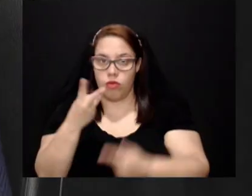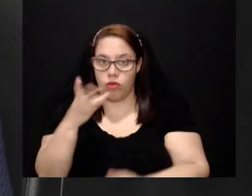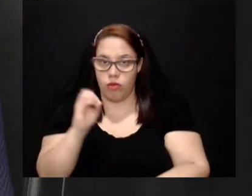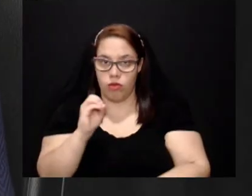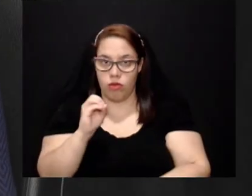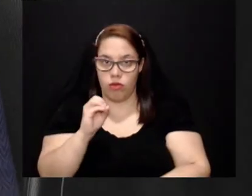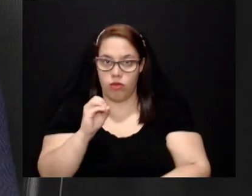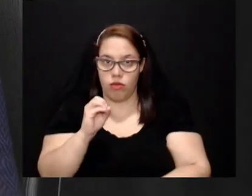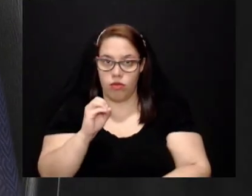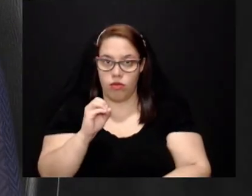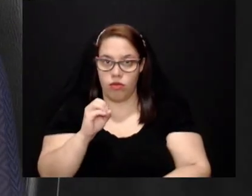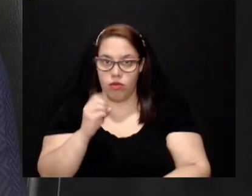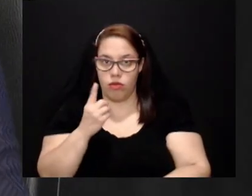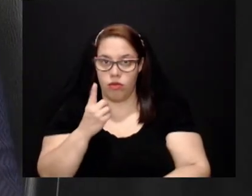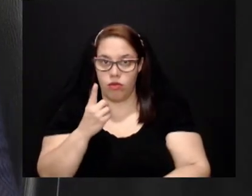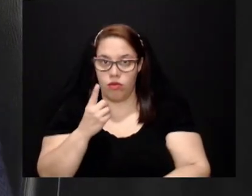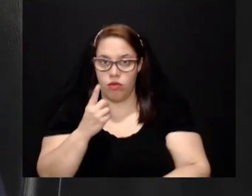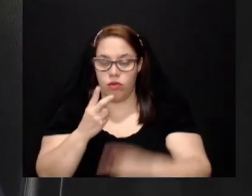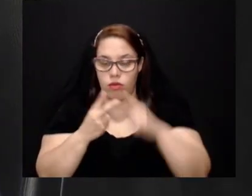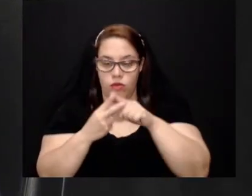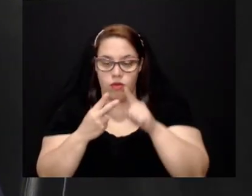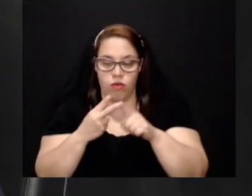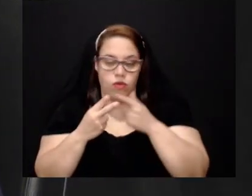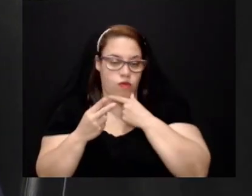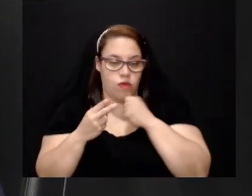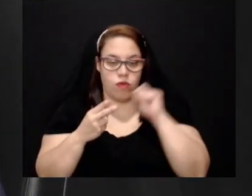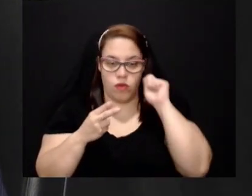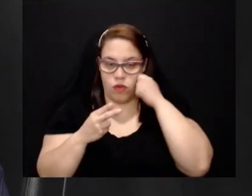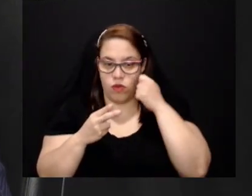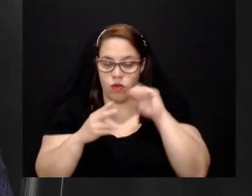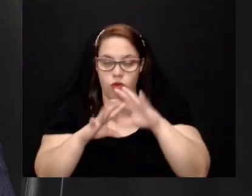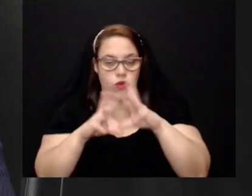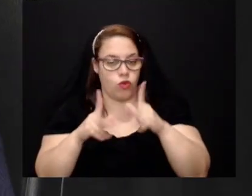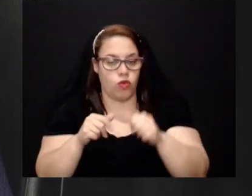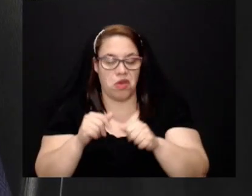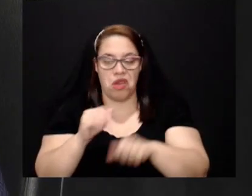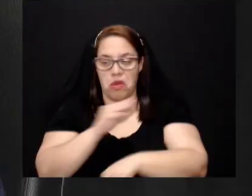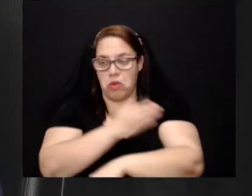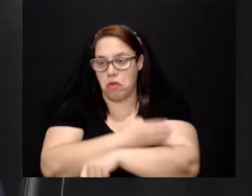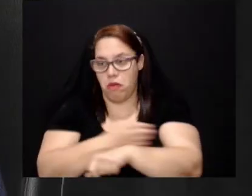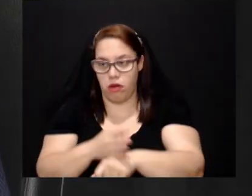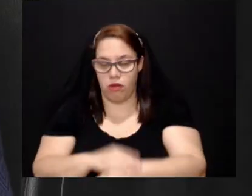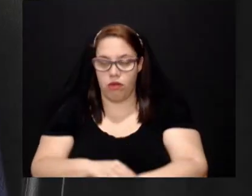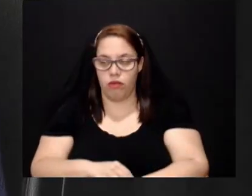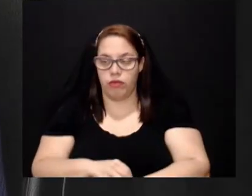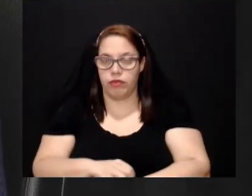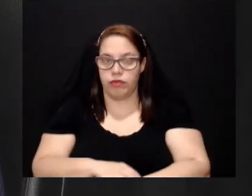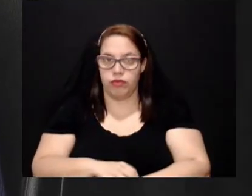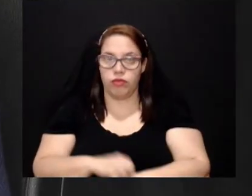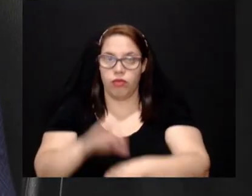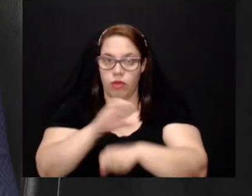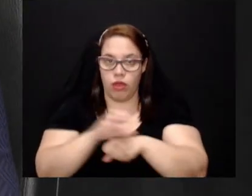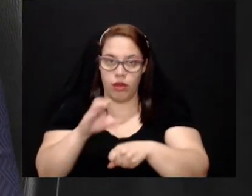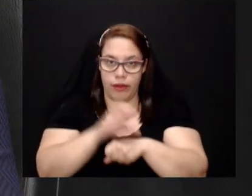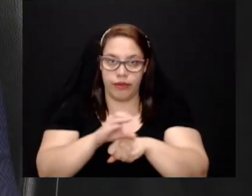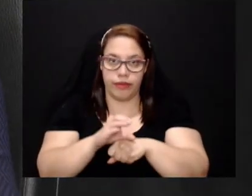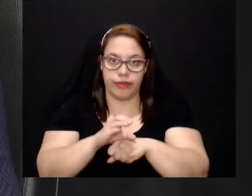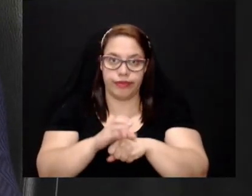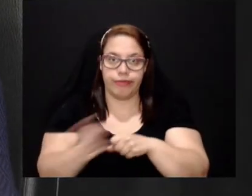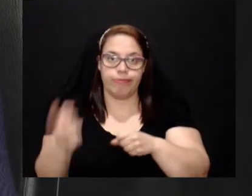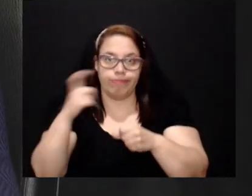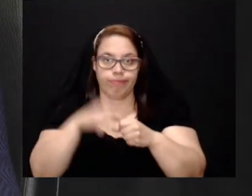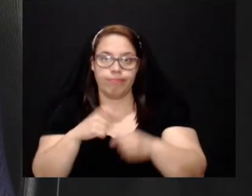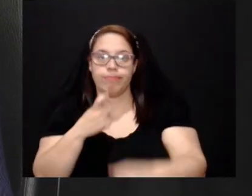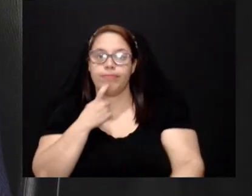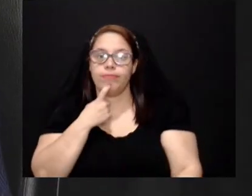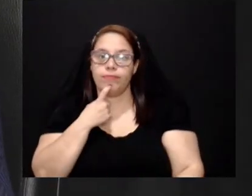mais um menino, pessoas negras, né? O restante era branco. E aí eu fiz esse curso no Estadão, mas eu ainda queria voltar para Campinas. Ainda